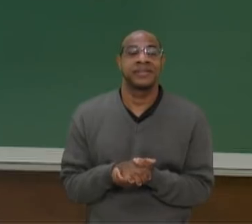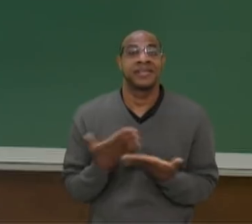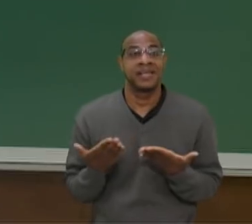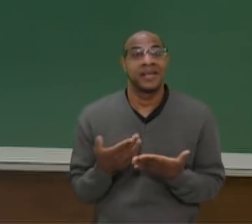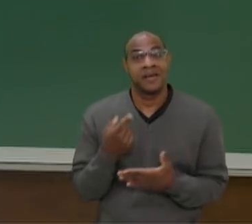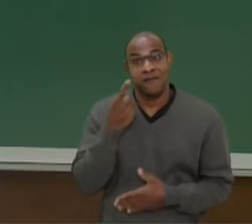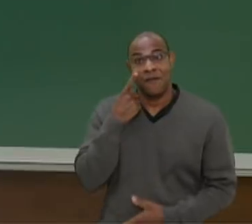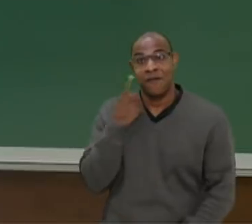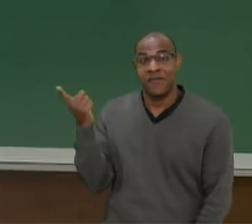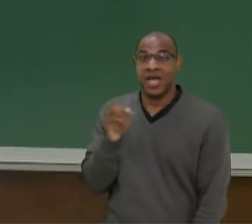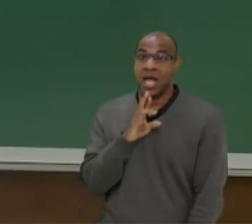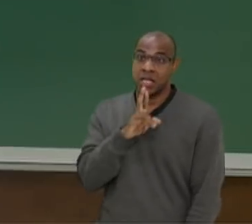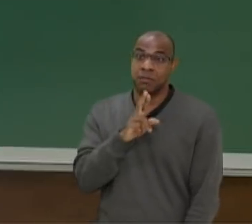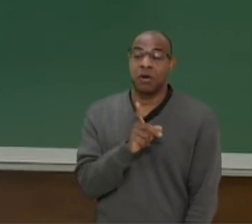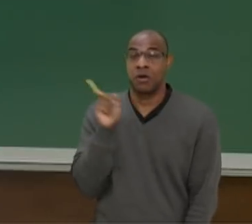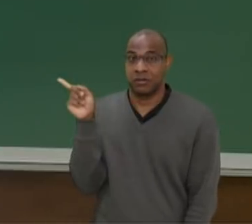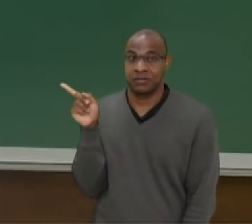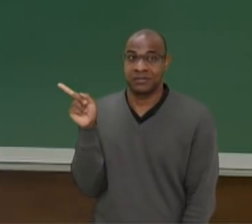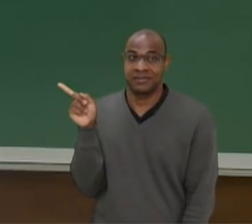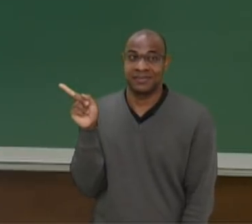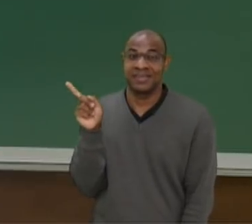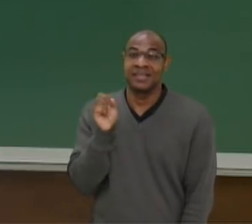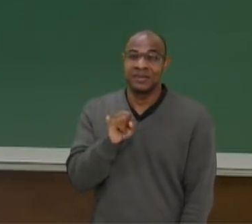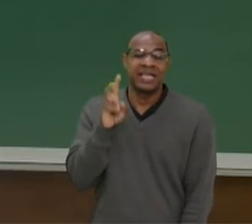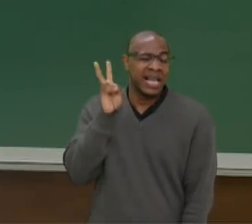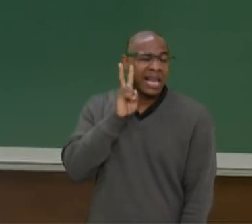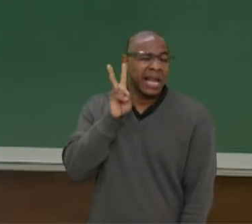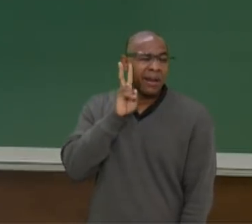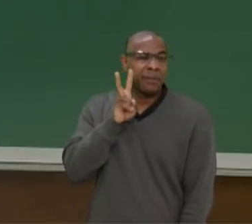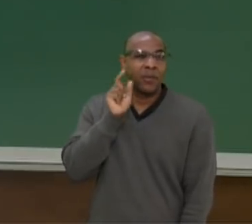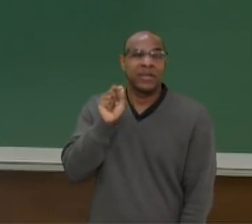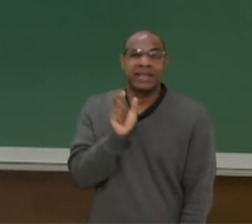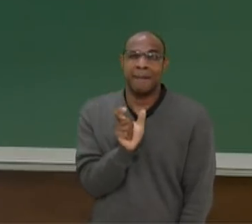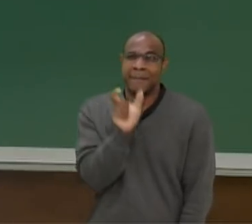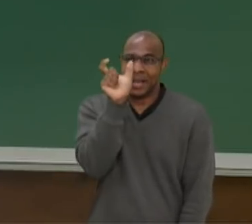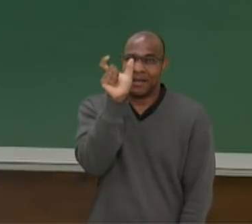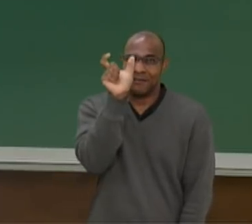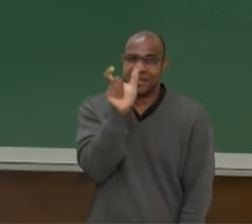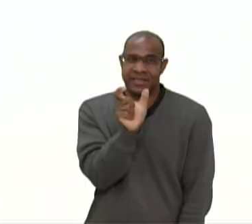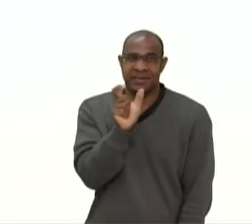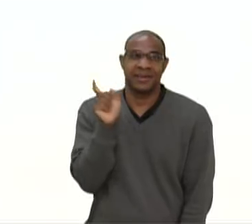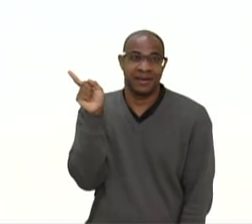Vamos conferir, ver se você se lembrou da palavrinha.